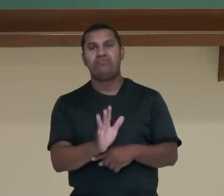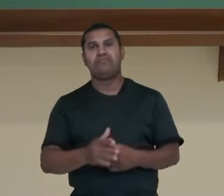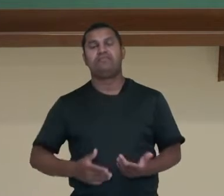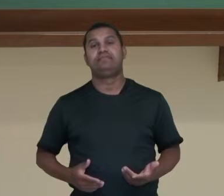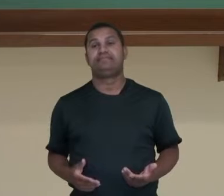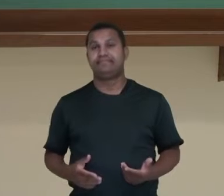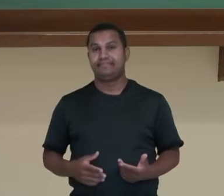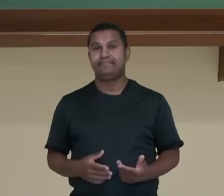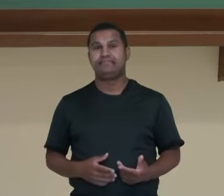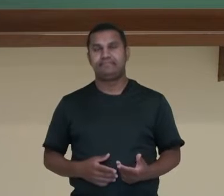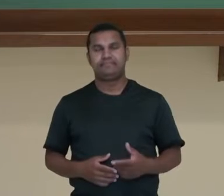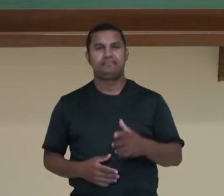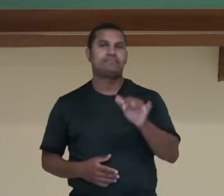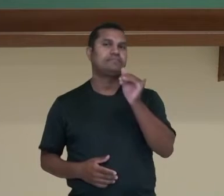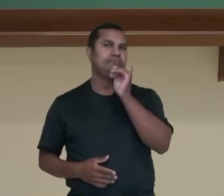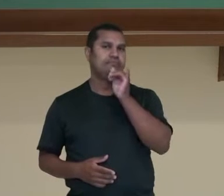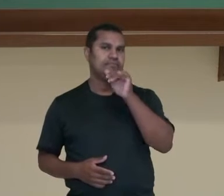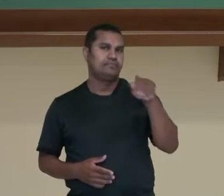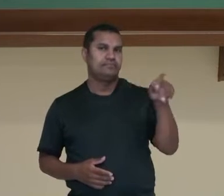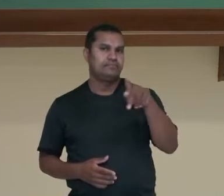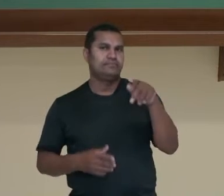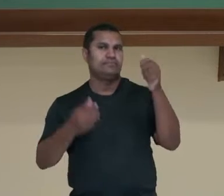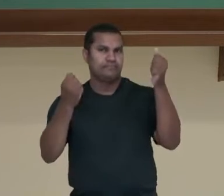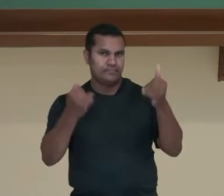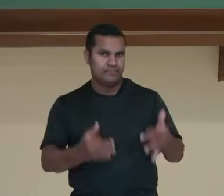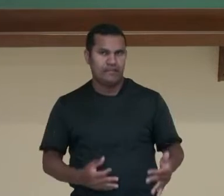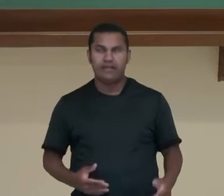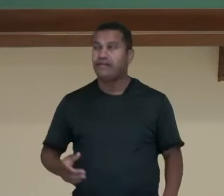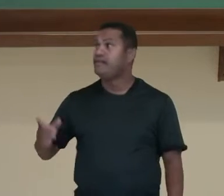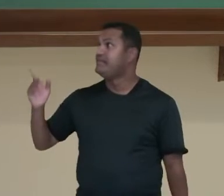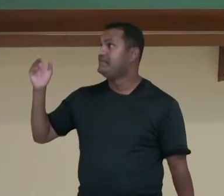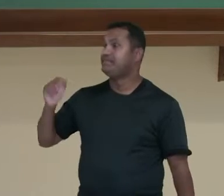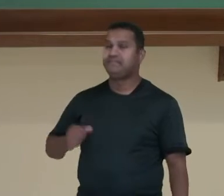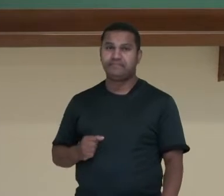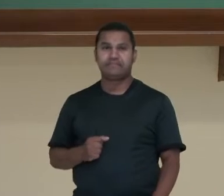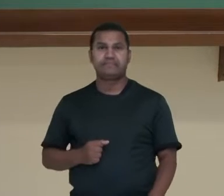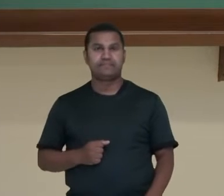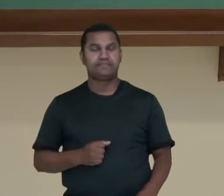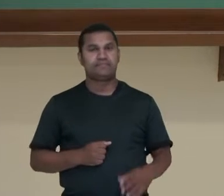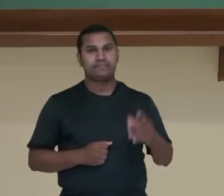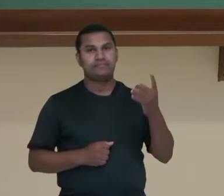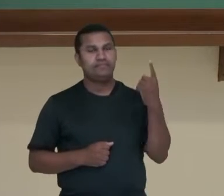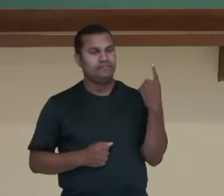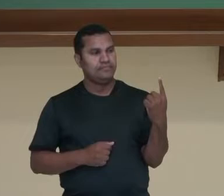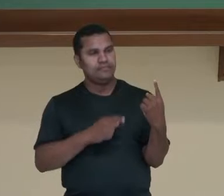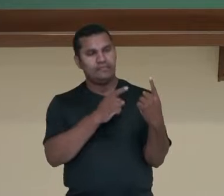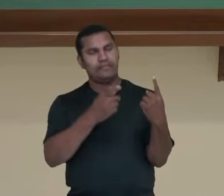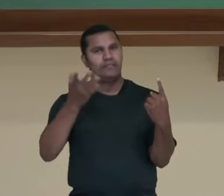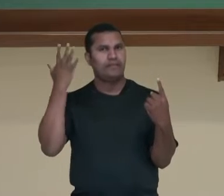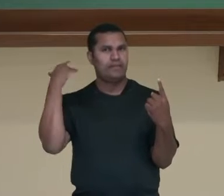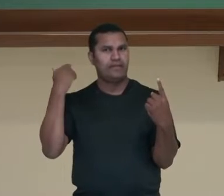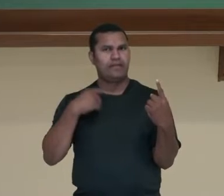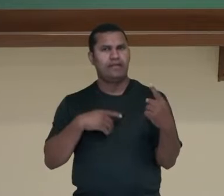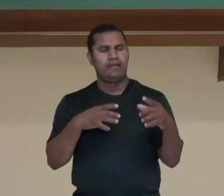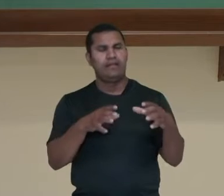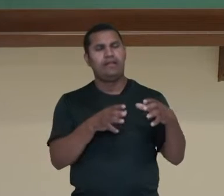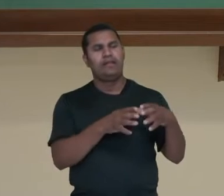experimento científico que pegou dois grupos de pessoas. Para o primeiro grupo, eles